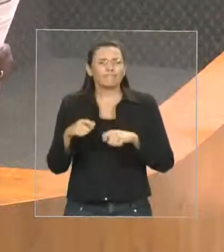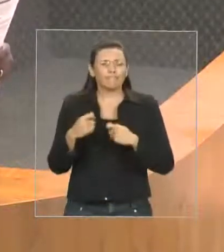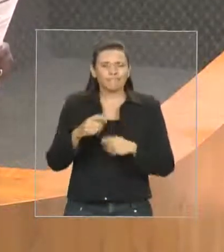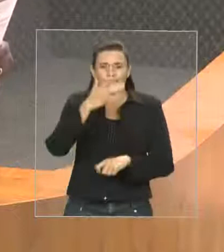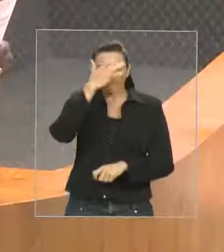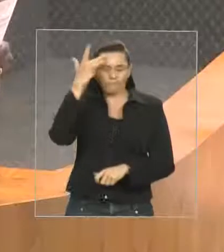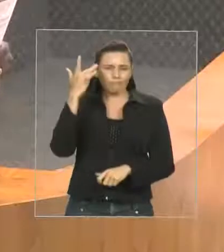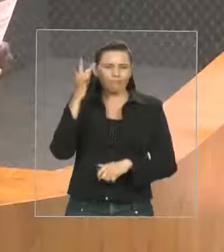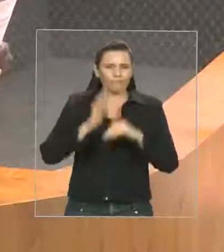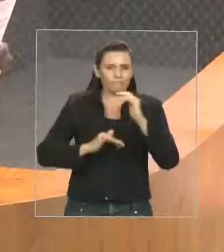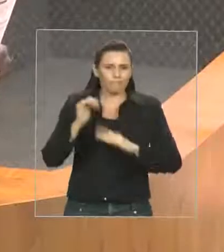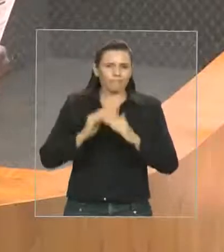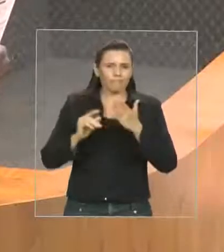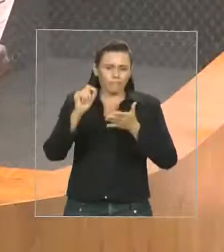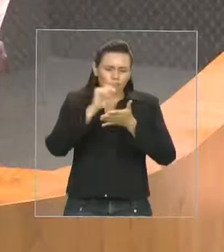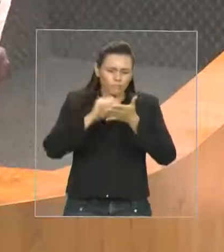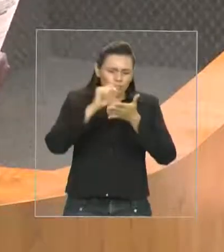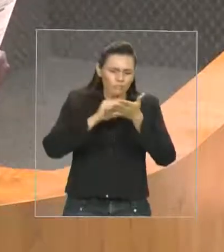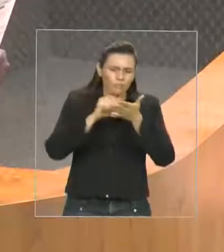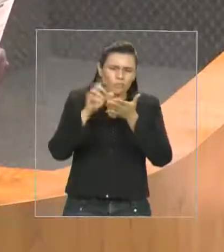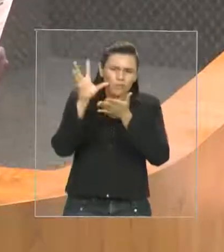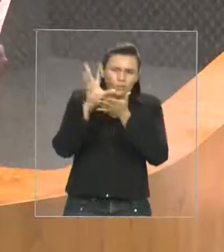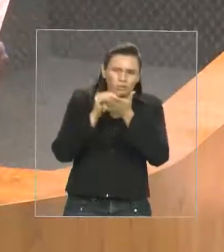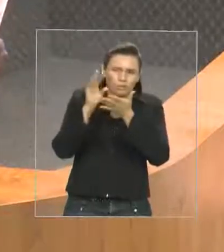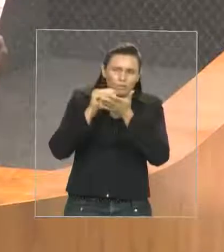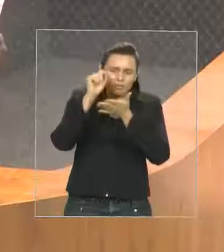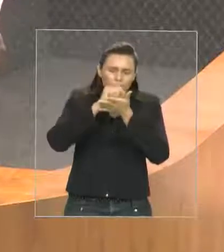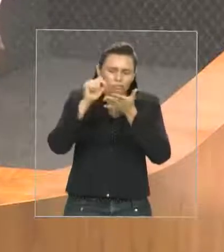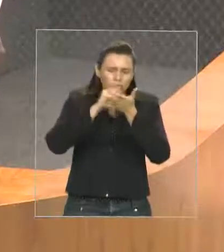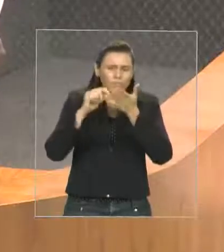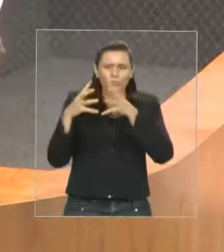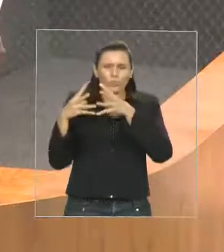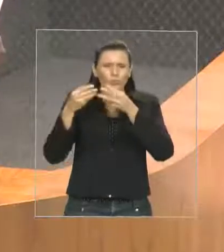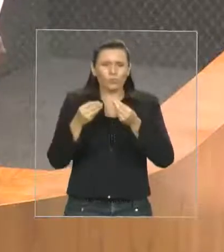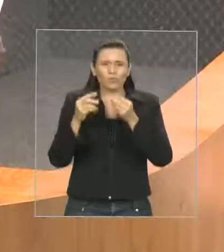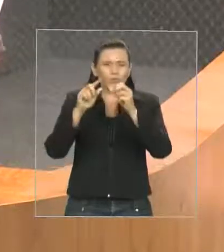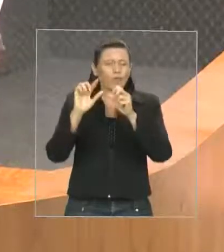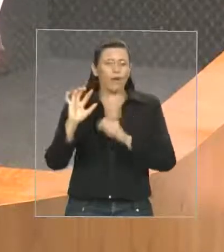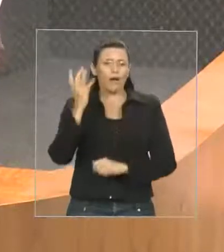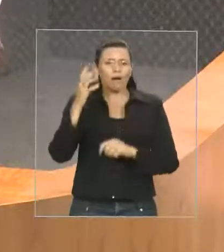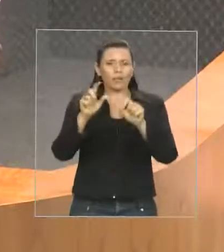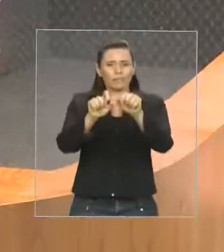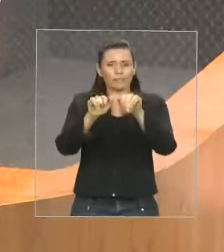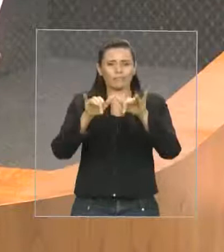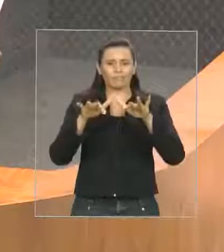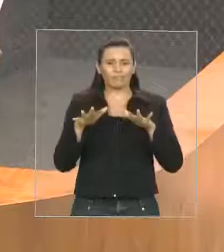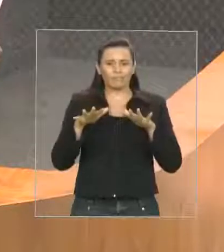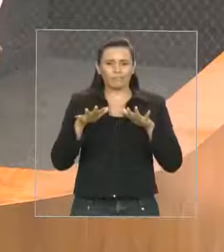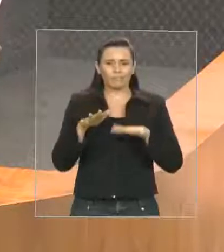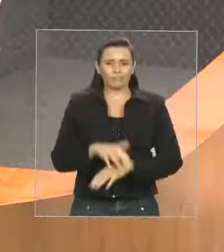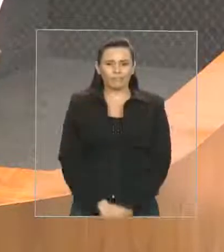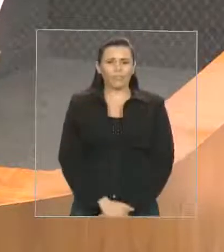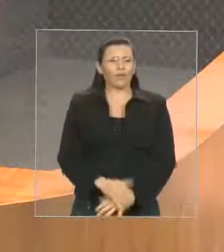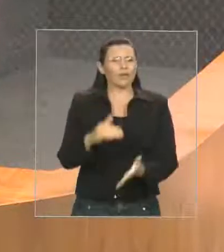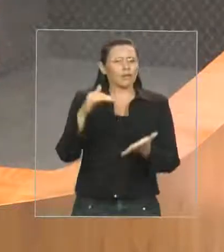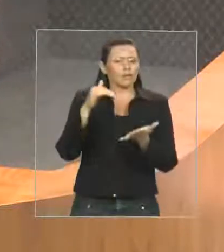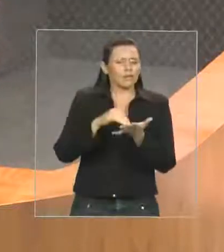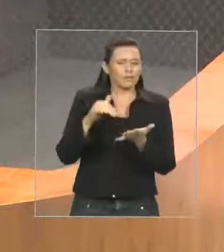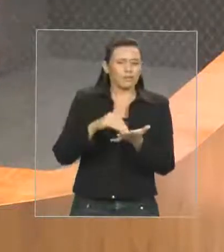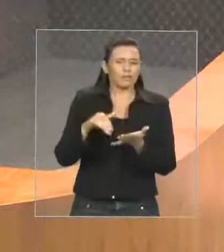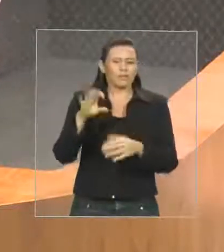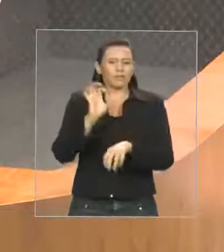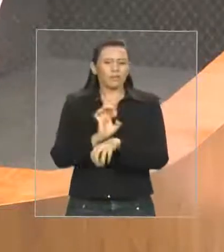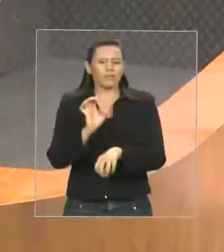dar as precisas providências. Um oficial da Secretaria de Estado dos Negócios Estrangeiros